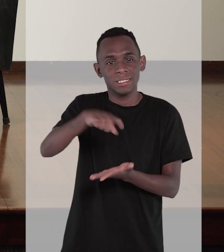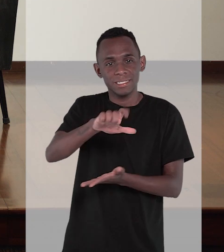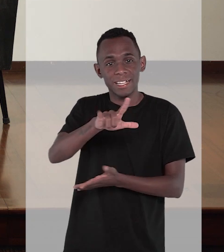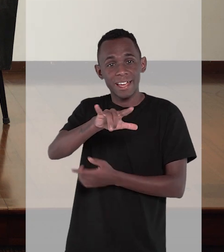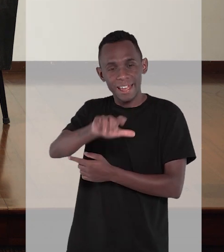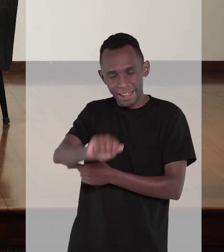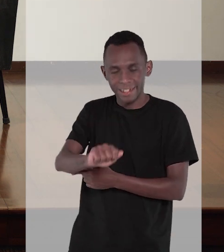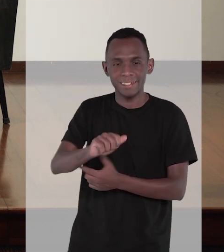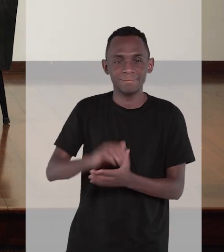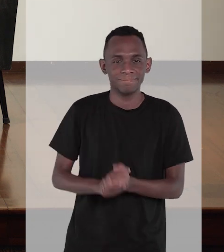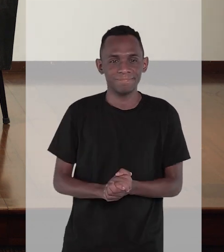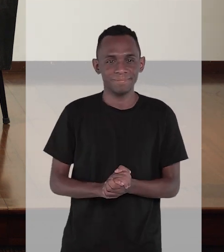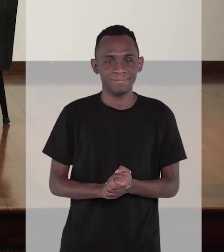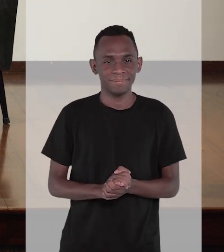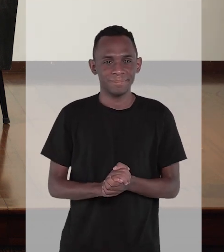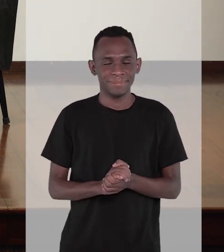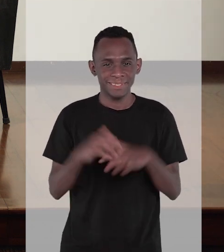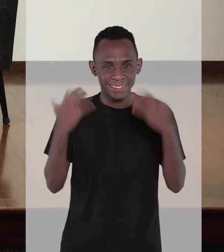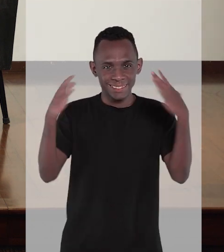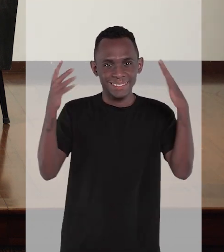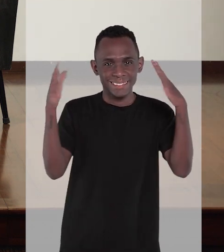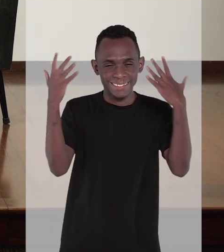Duncan para vir para o palco.